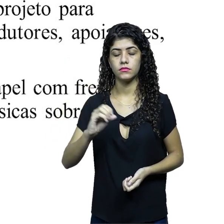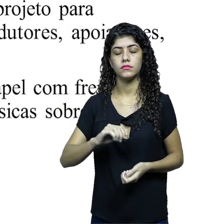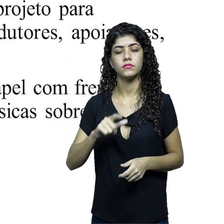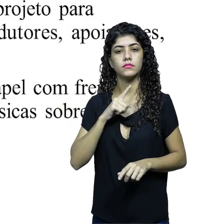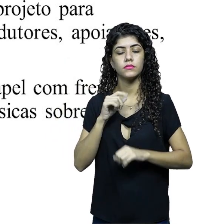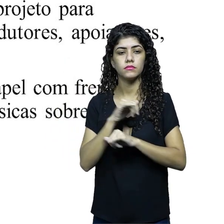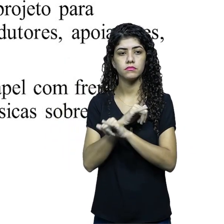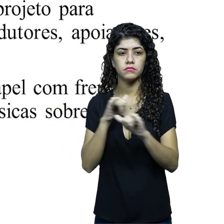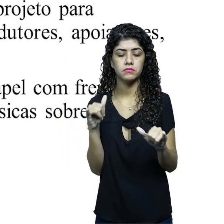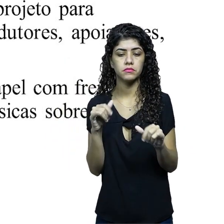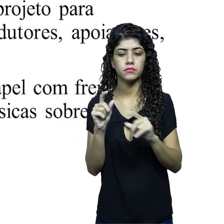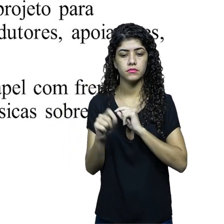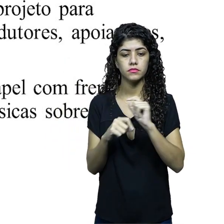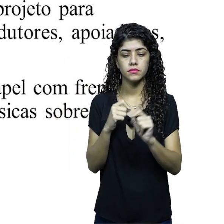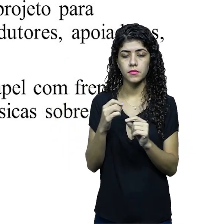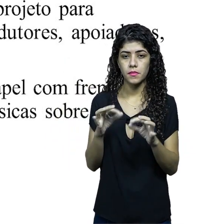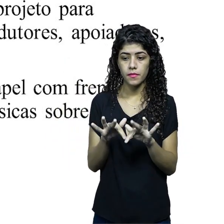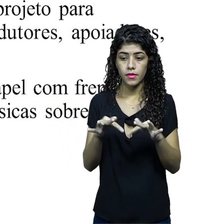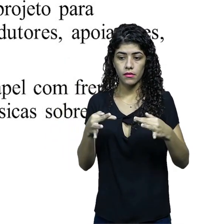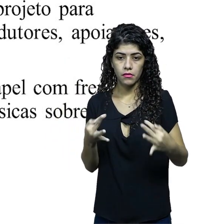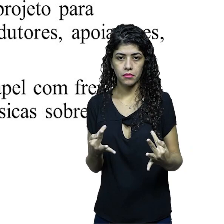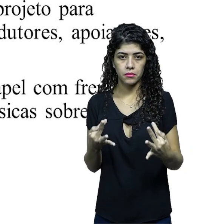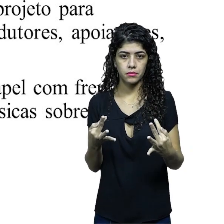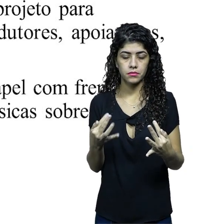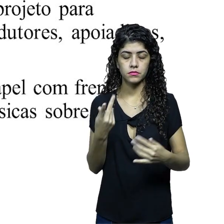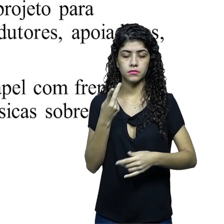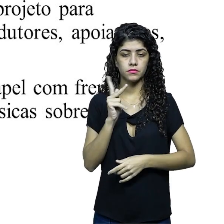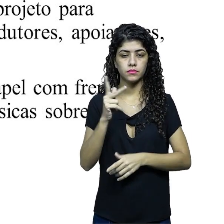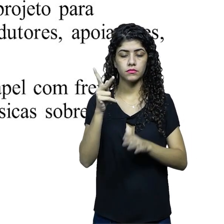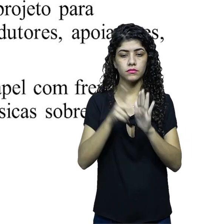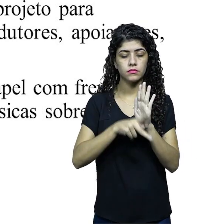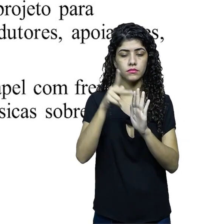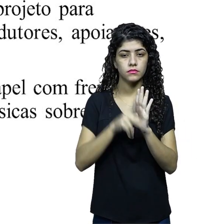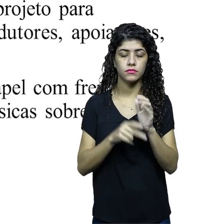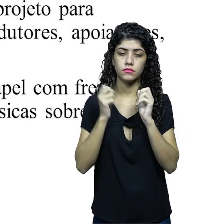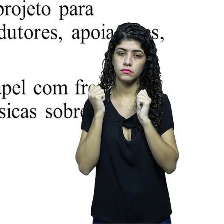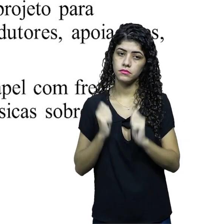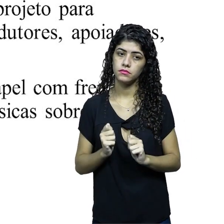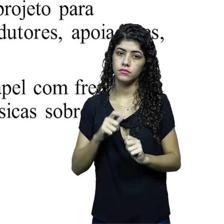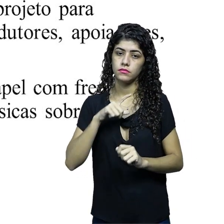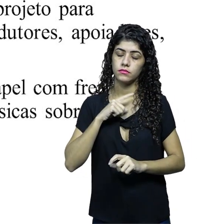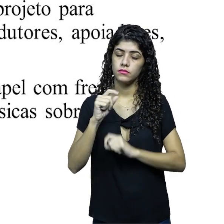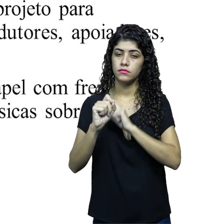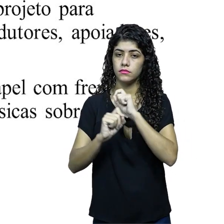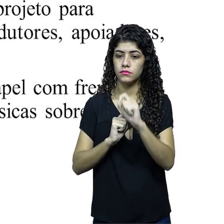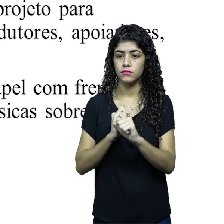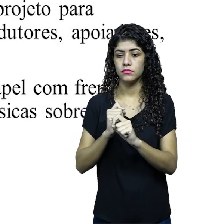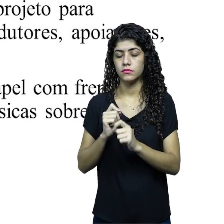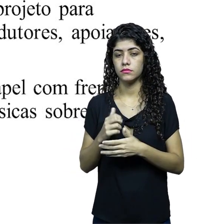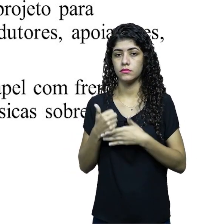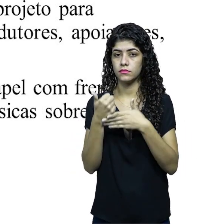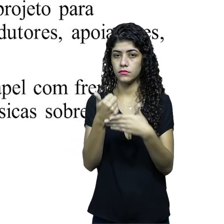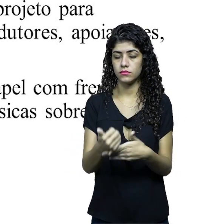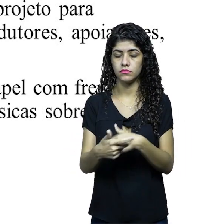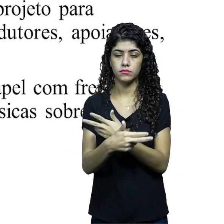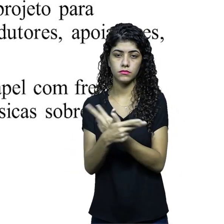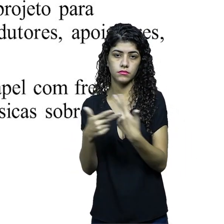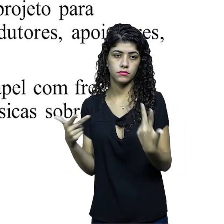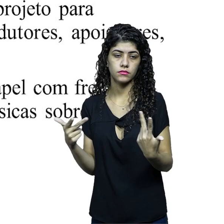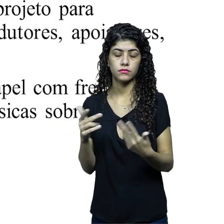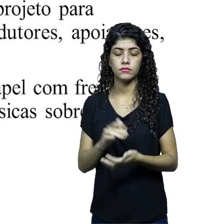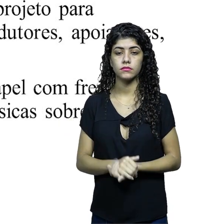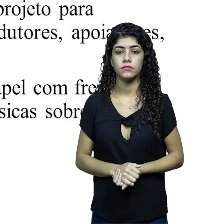de comercialização. É uma peça gráfica de venda que irá apresentar de forma sucinta e sedutora o seu projeto para possíveis